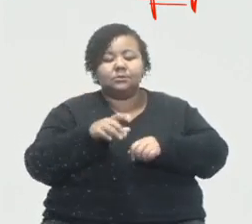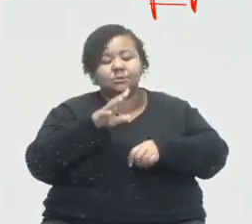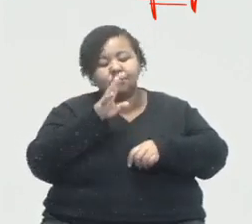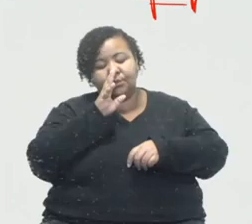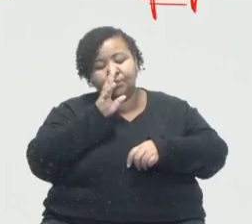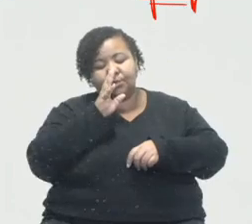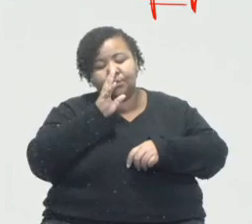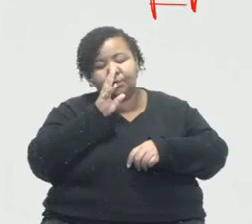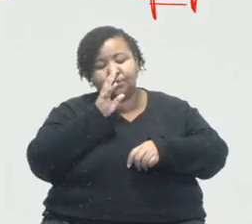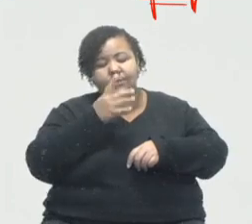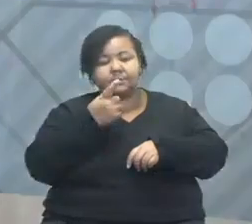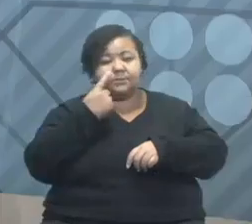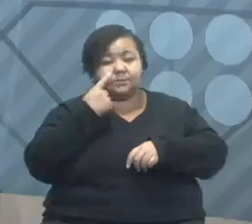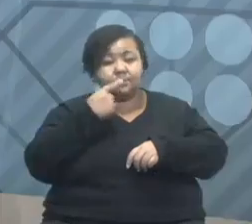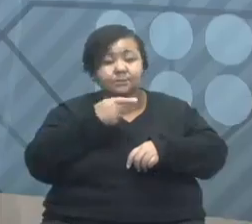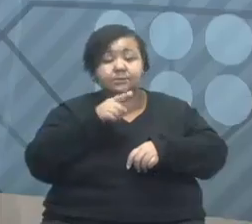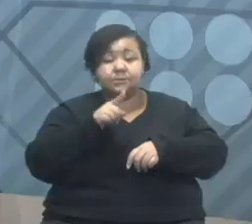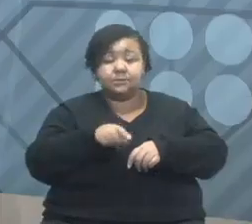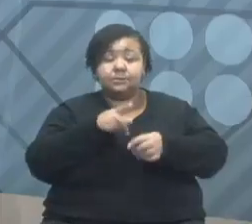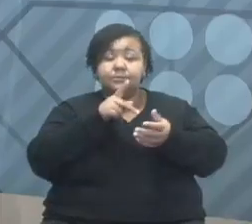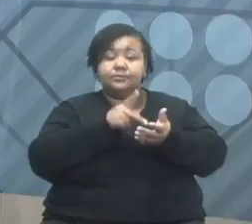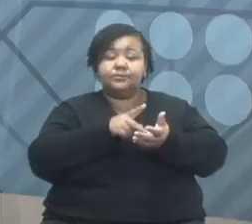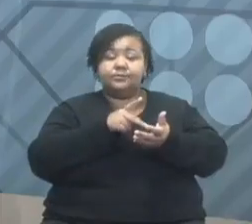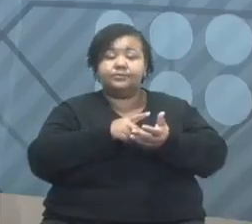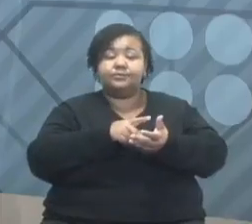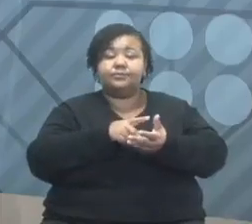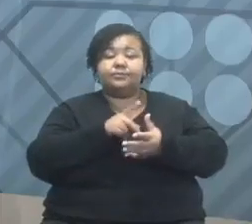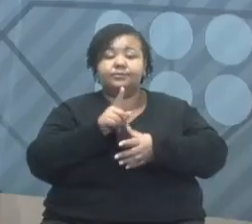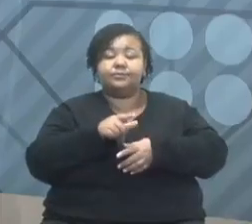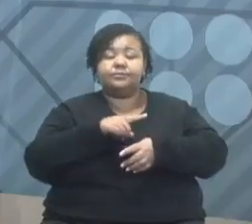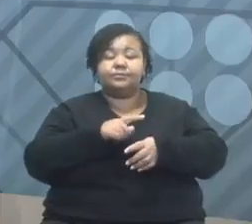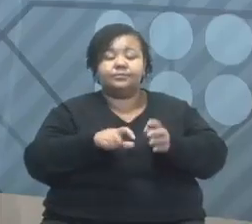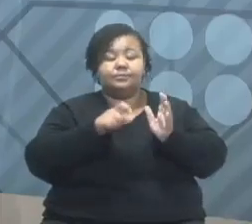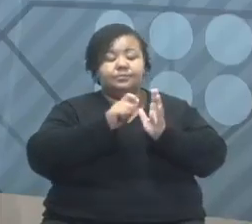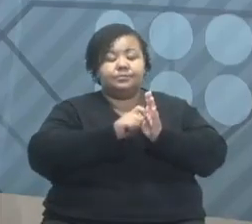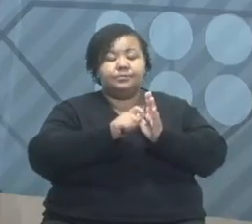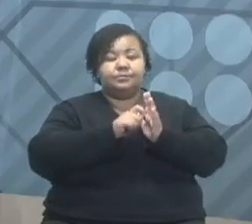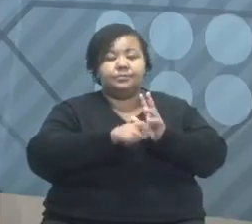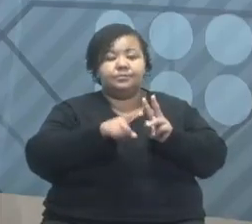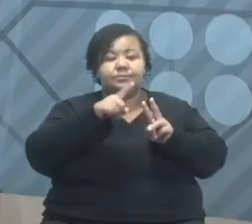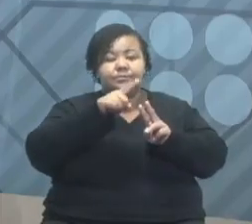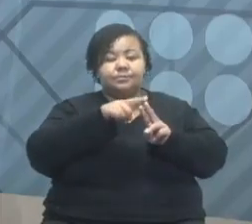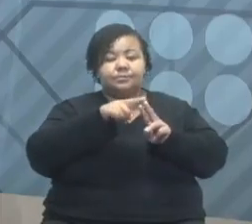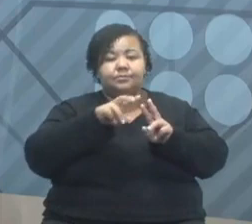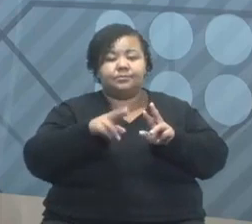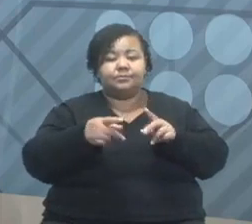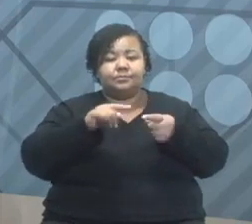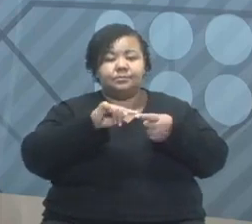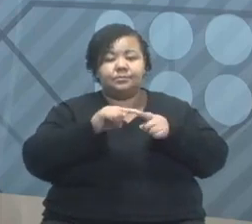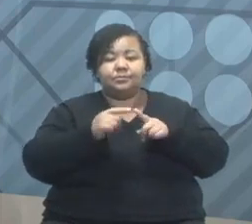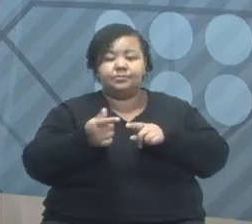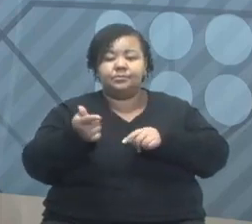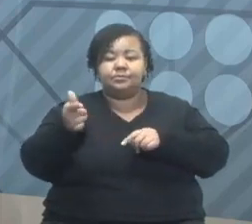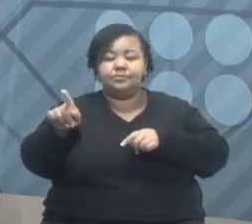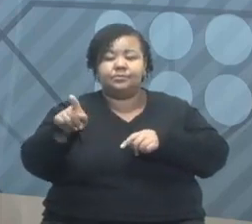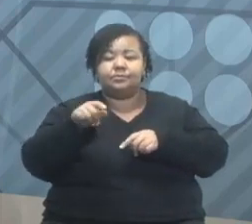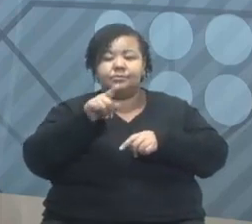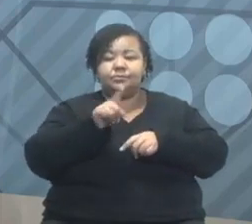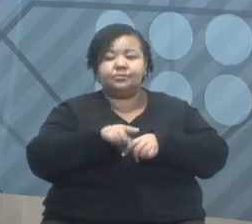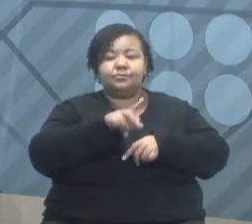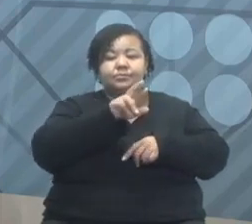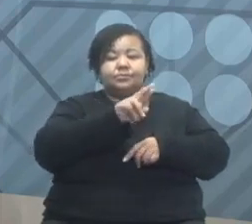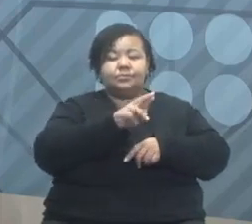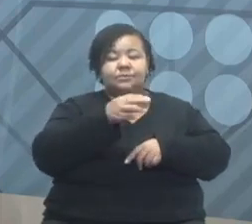observar, verificar se ele realmente tem como escrever um vetor como combinação linear do outro. Se fosse um